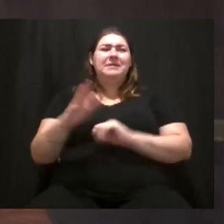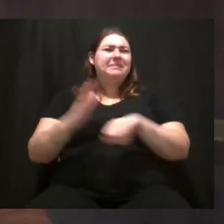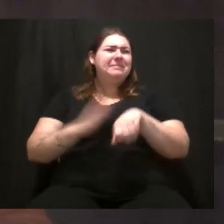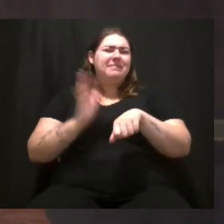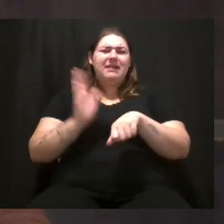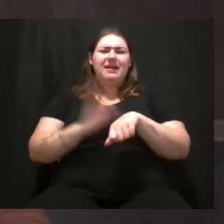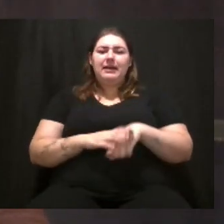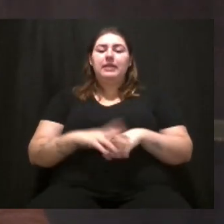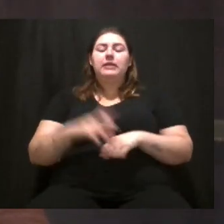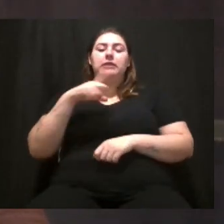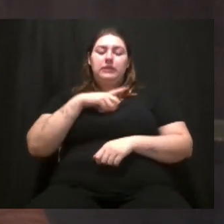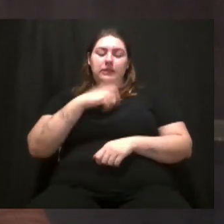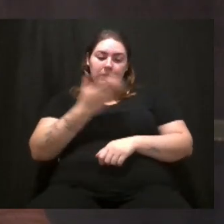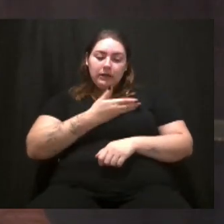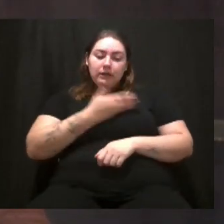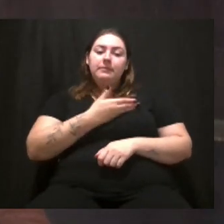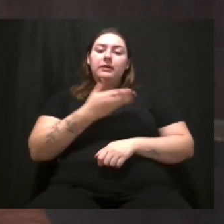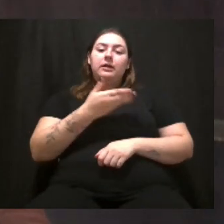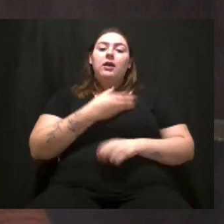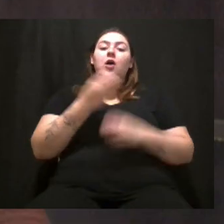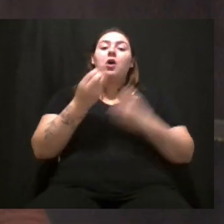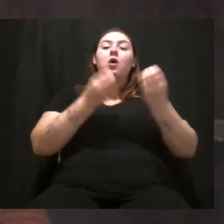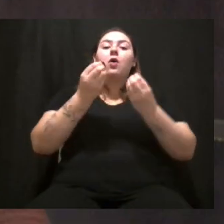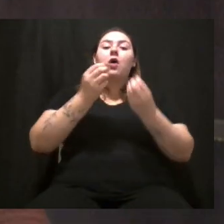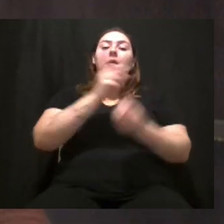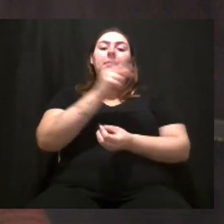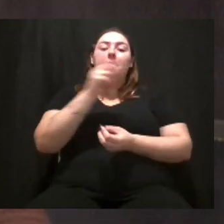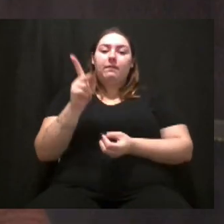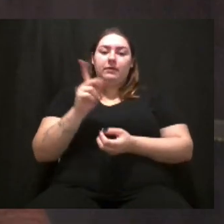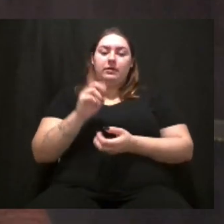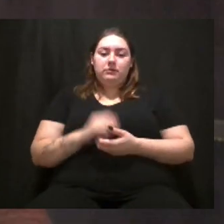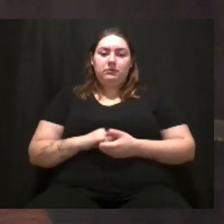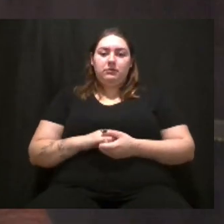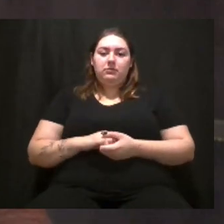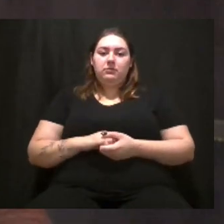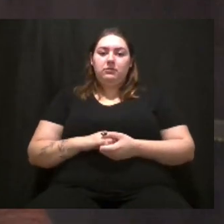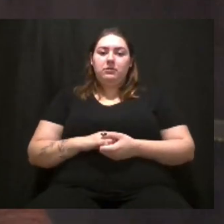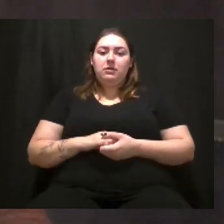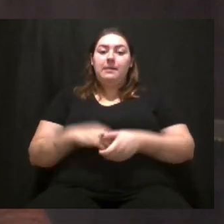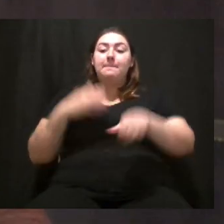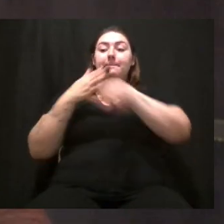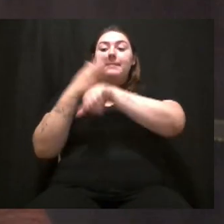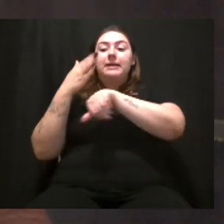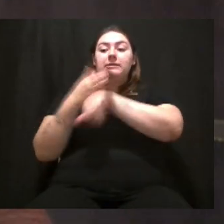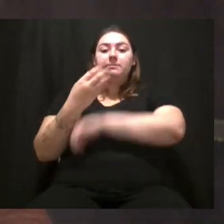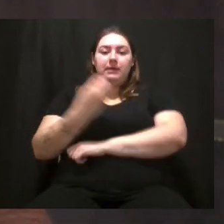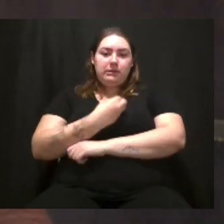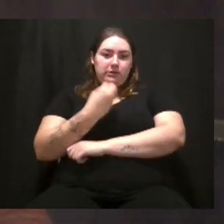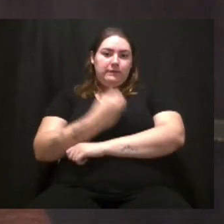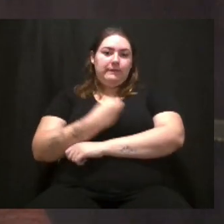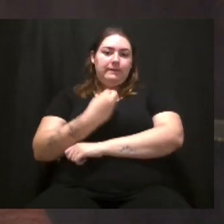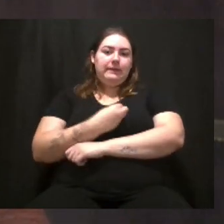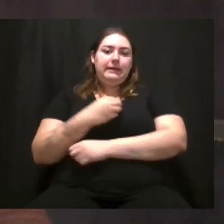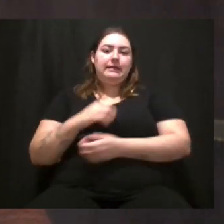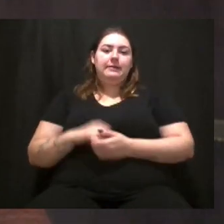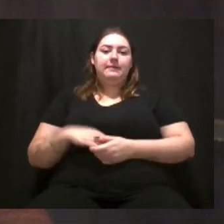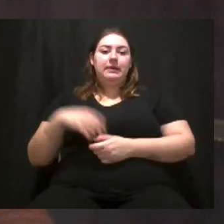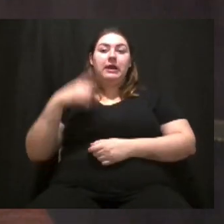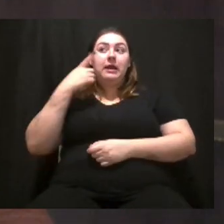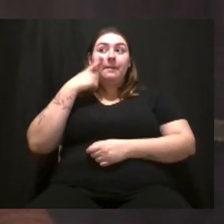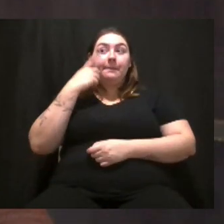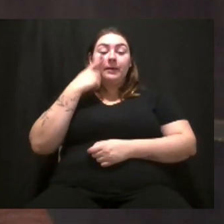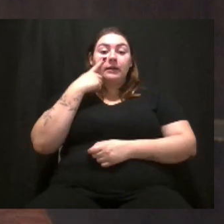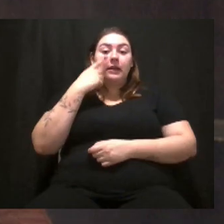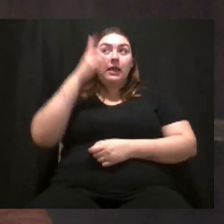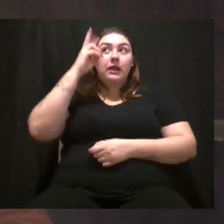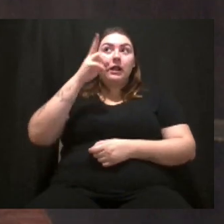na escola, como que é sua professora. É você participar da vida dele, né? Você ouvir as coisinhas, as histórias dele, mesmo que